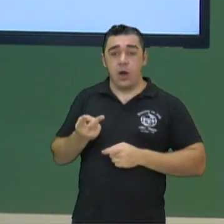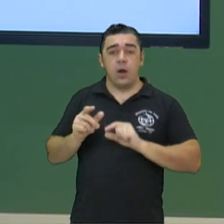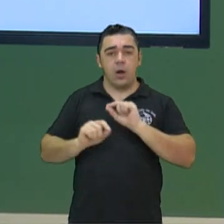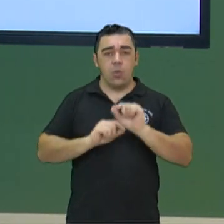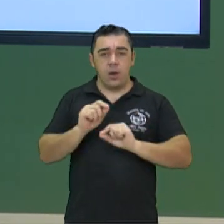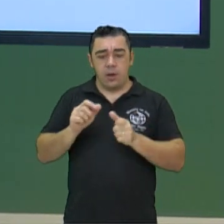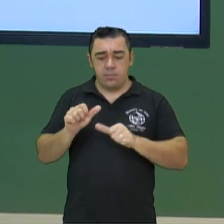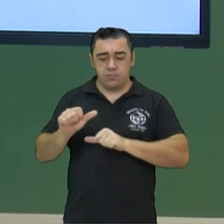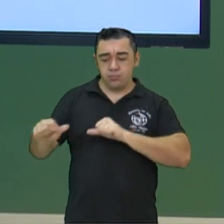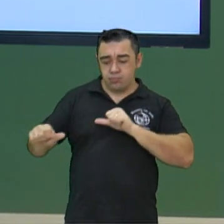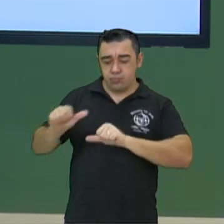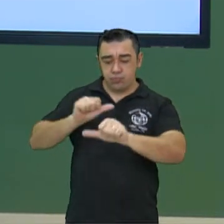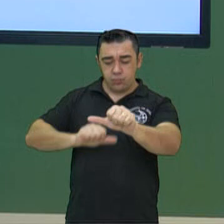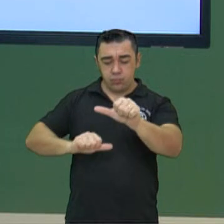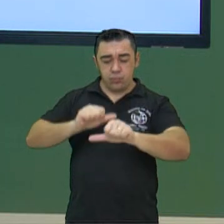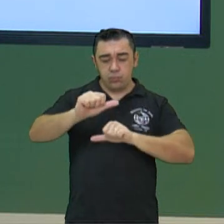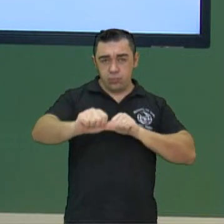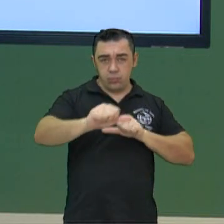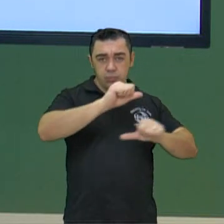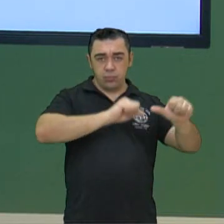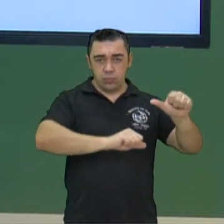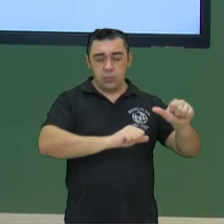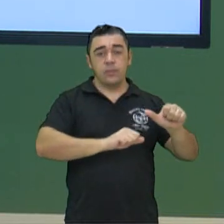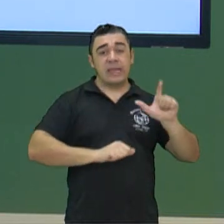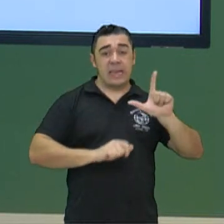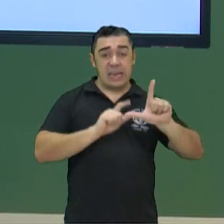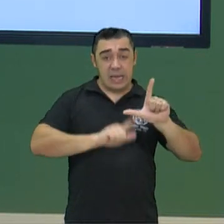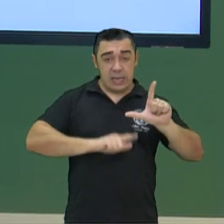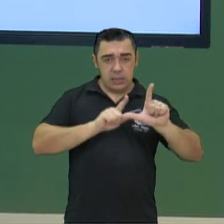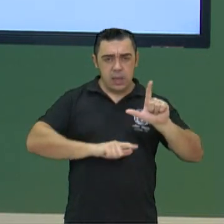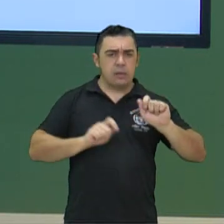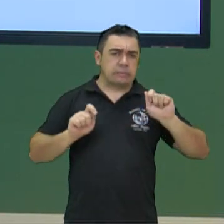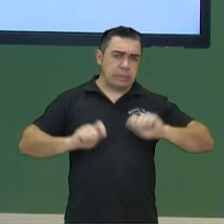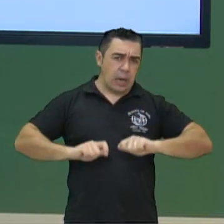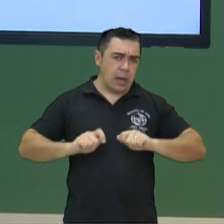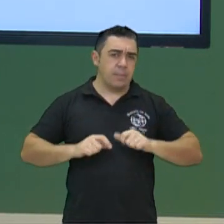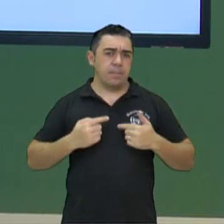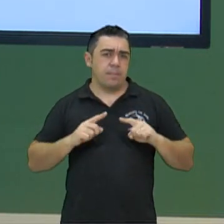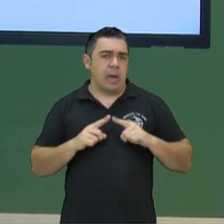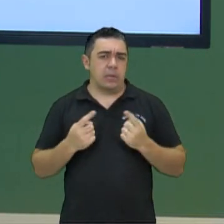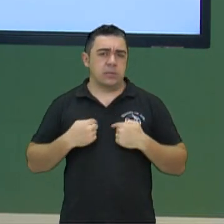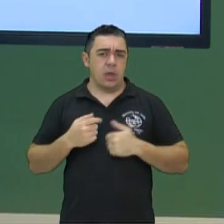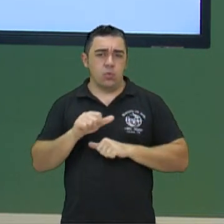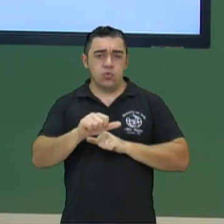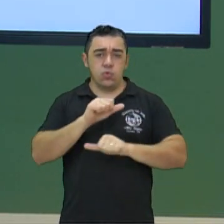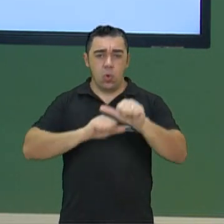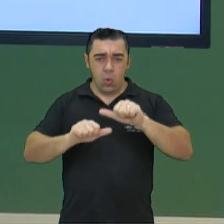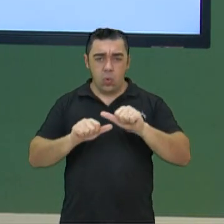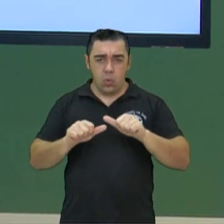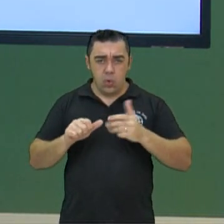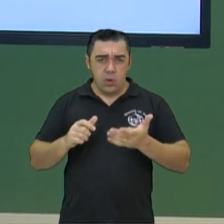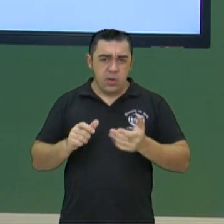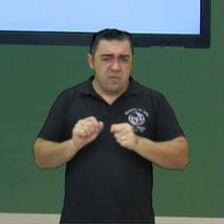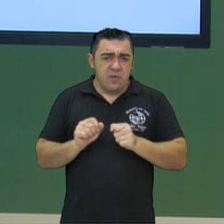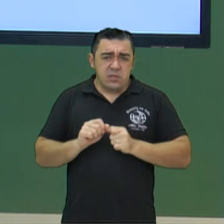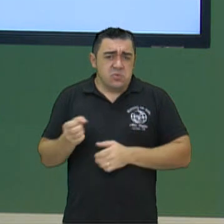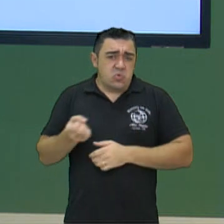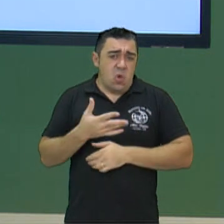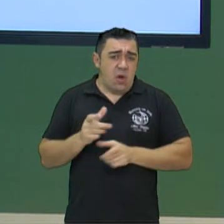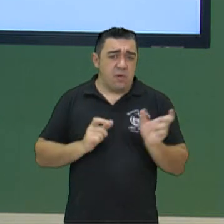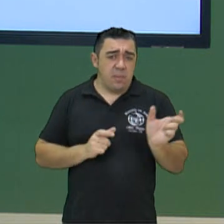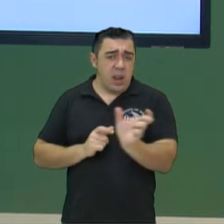palavra. Elas podem ter ou não ter sentido, mas eu vou trocá-las de lugar, formando